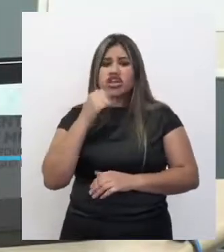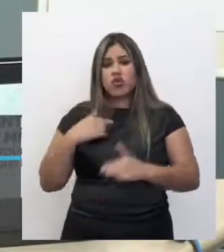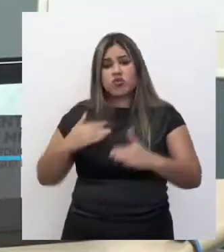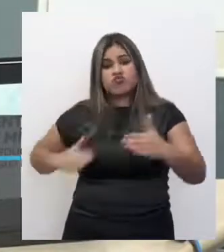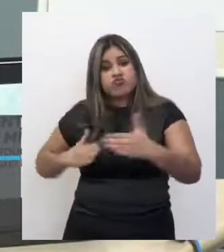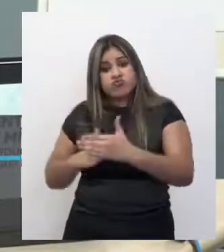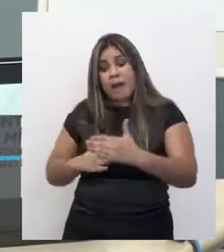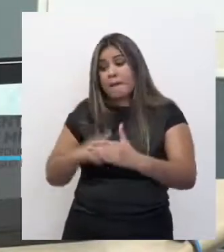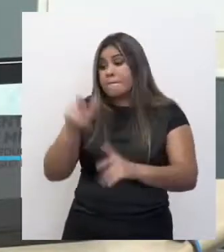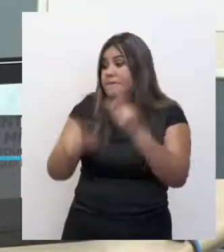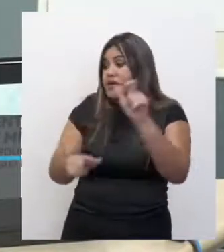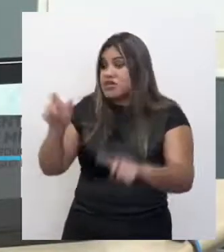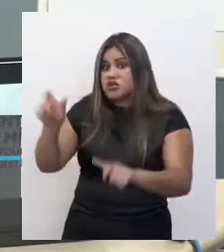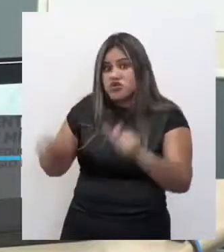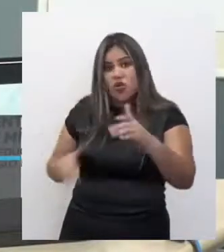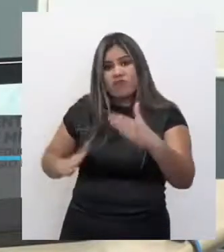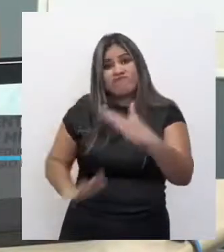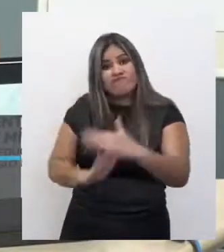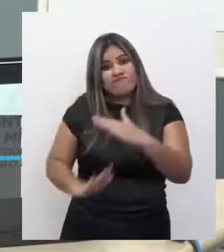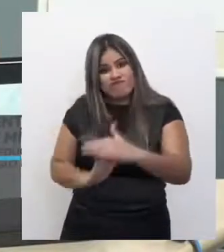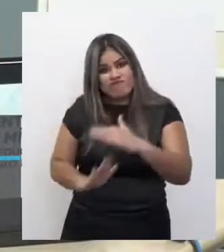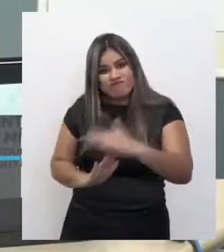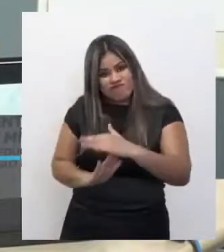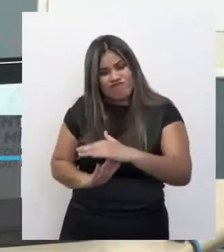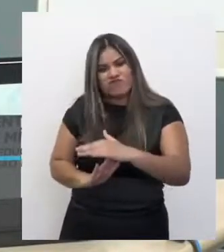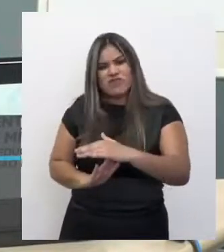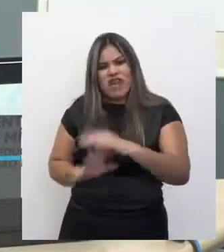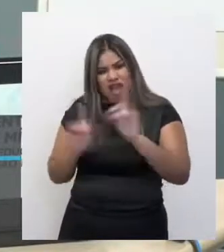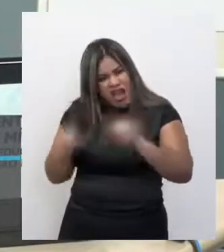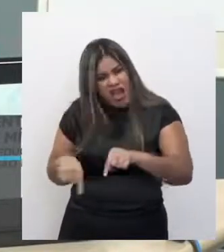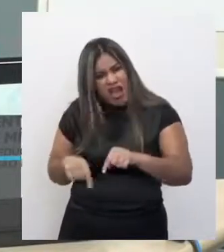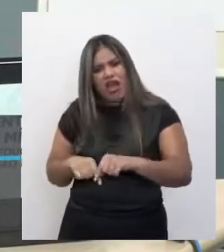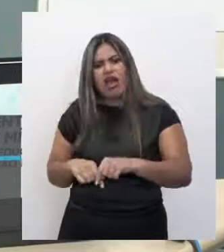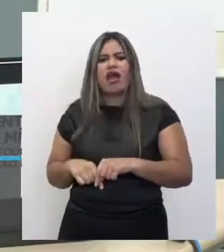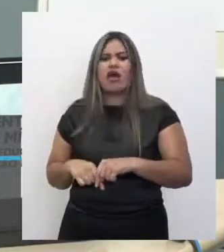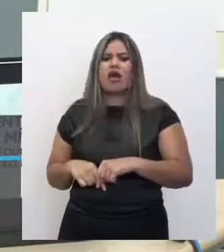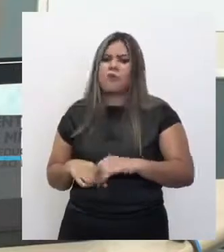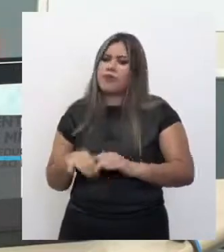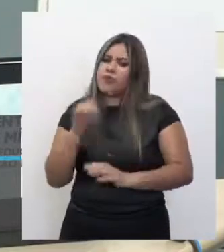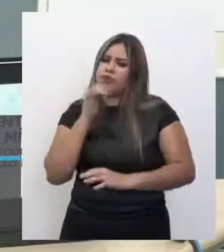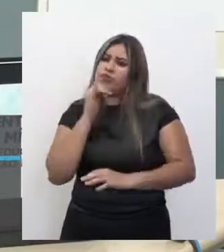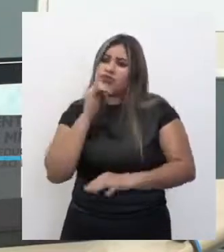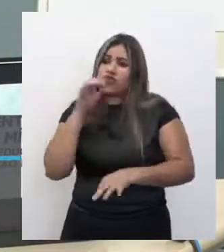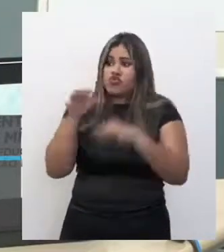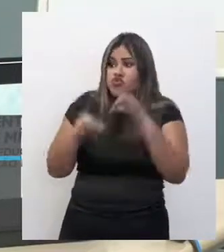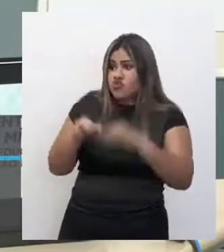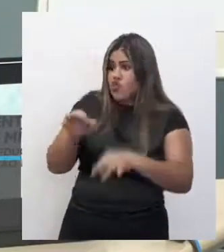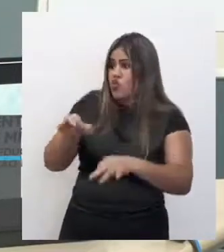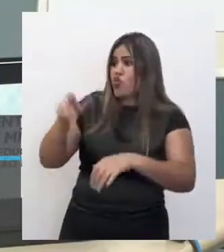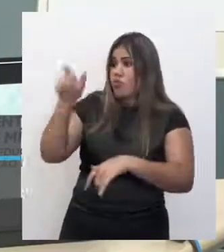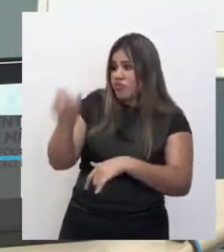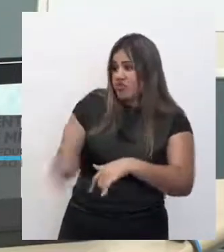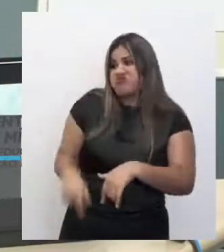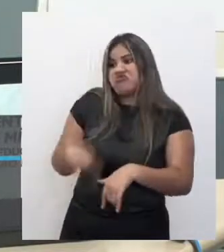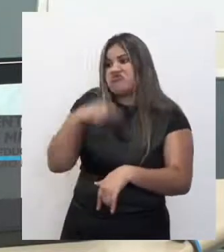de alguém, quando eu falo capacitismo, eu restringo a capacidade em um lugar, eu julgo que a capacidade da pessoa é limitada.